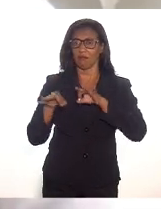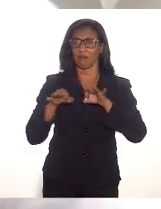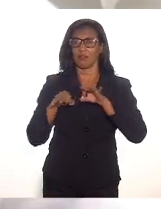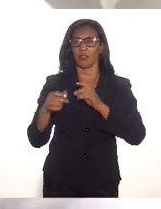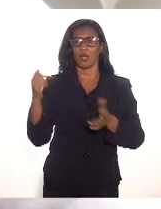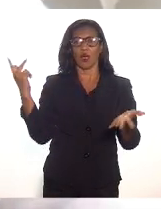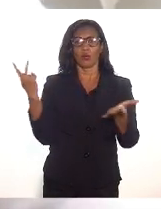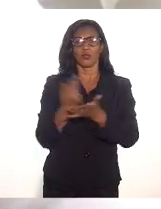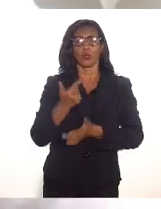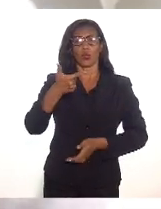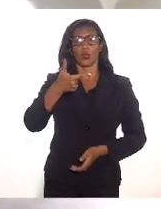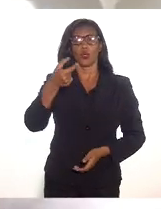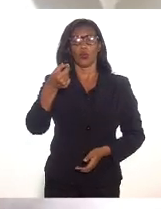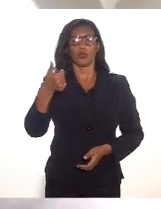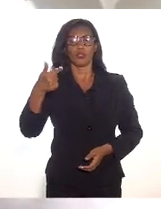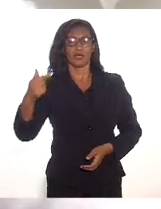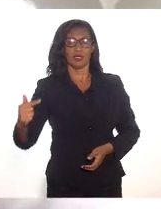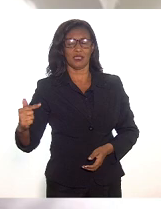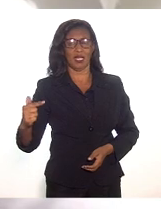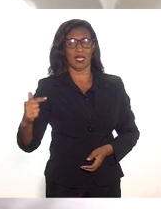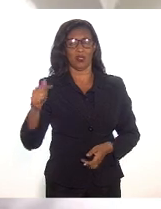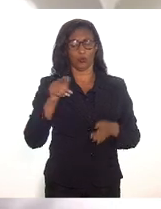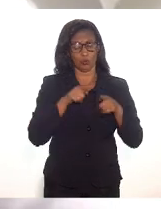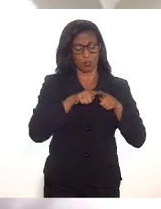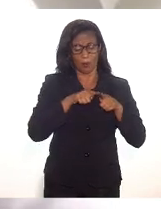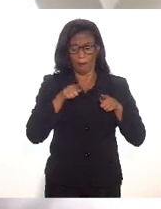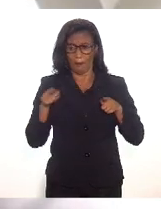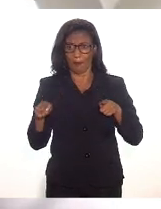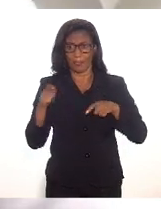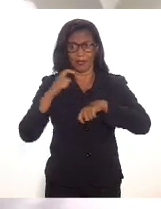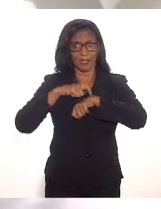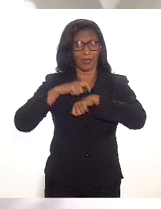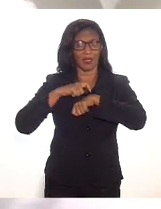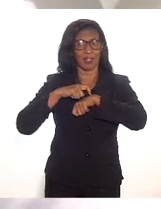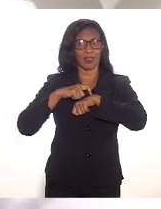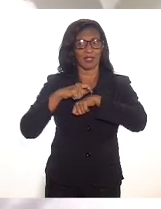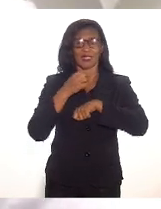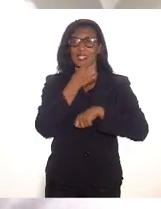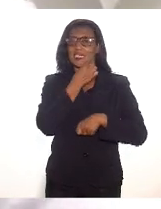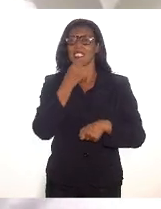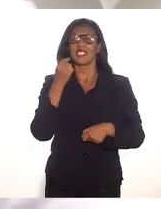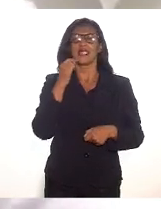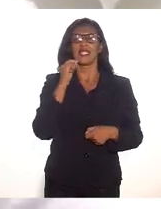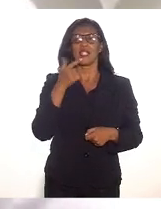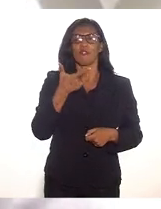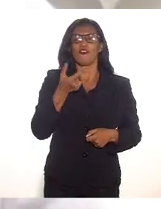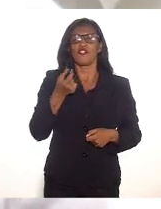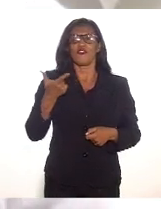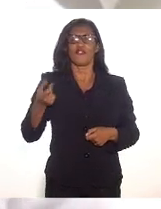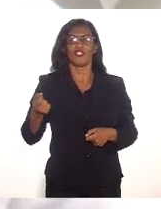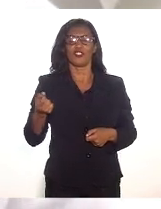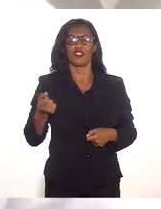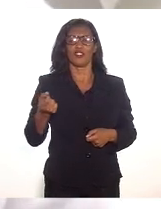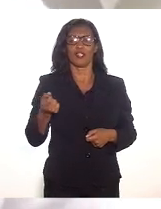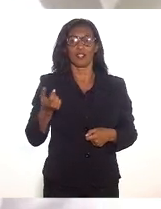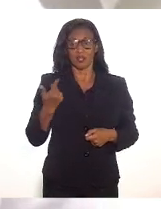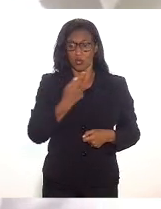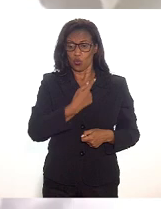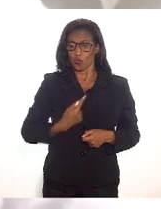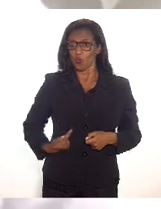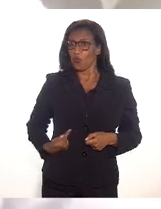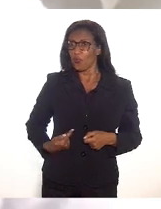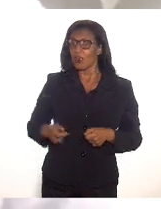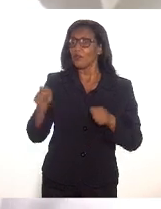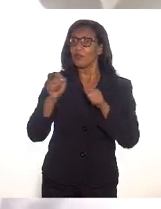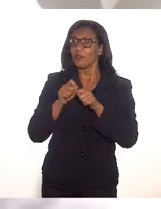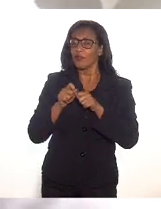em 2017. O seu prazo de validade era setembro de 2020. E o governo do Estado fez